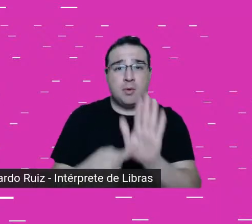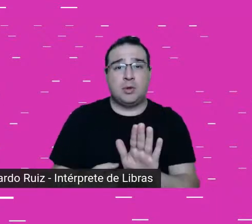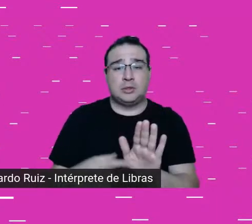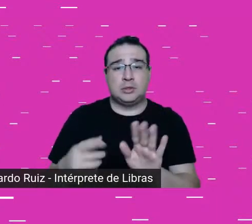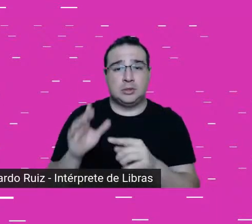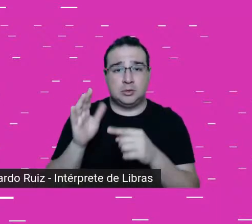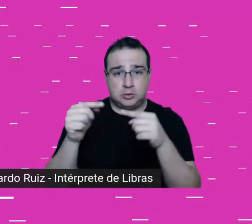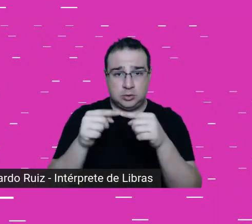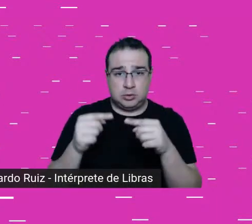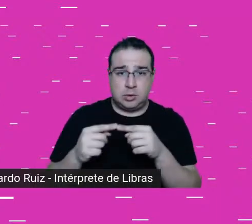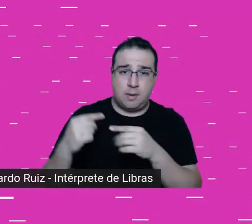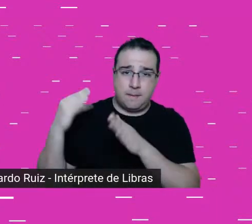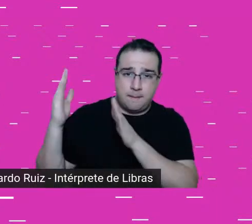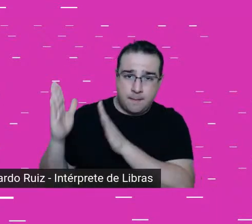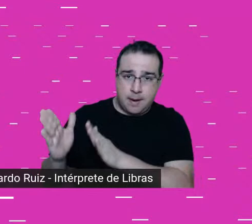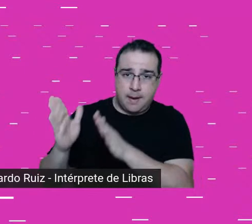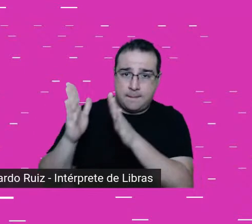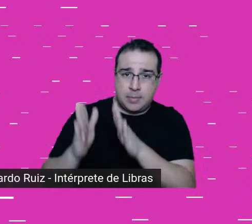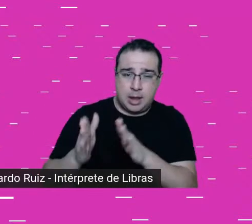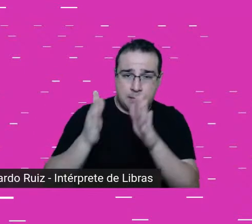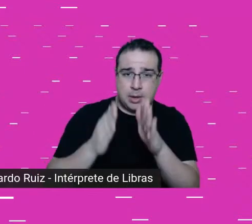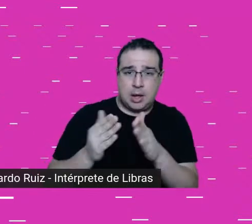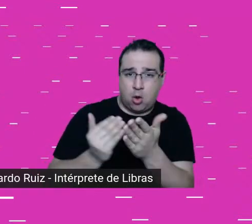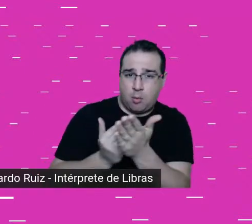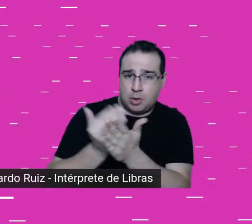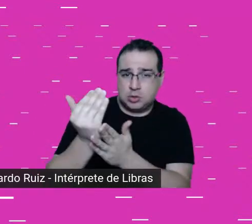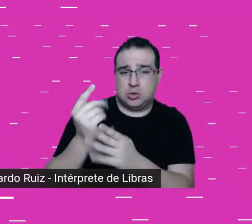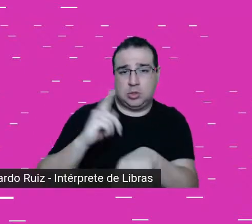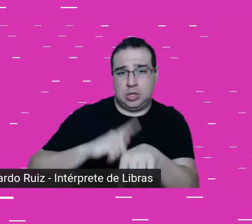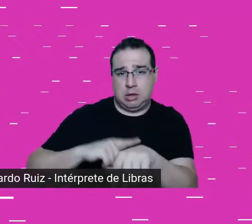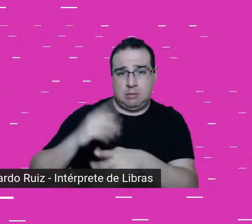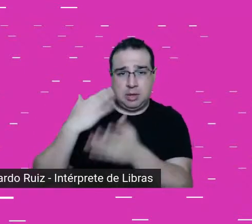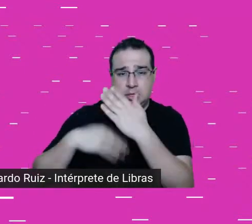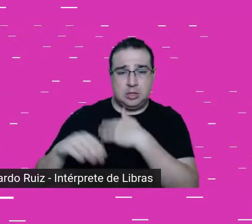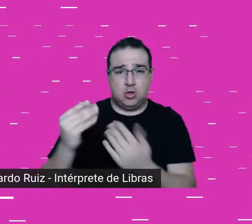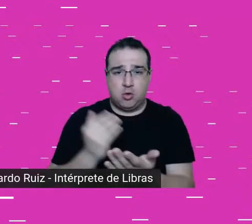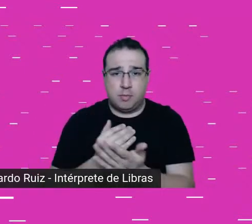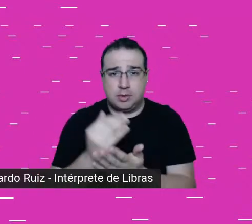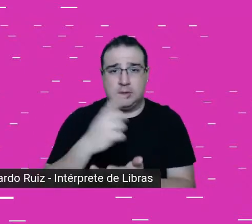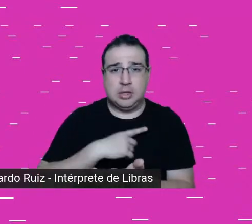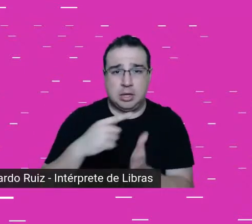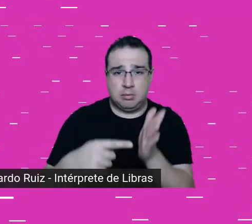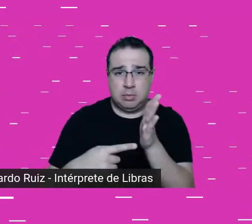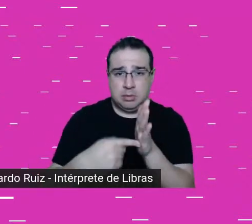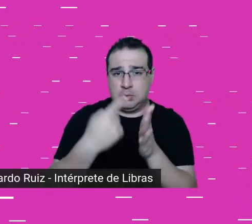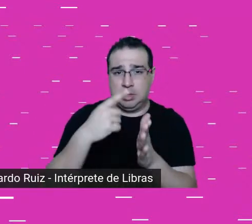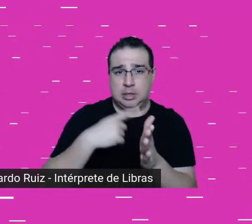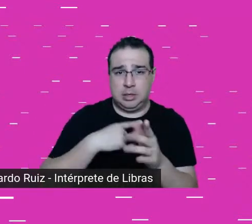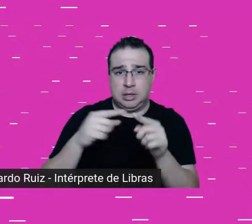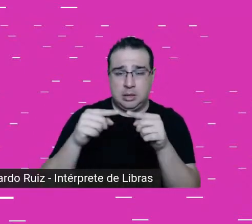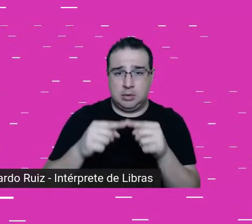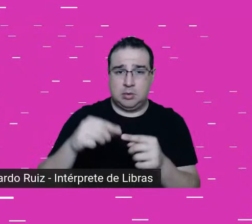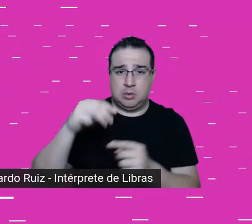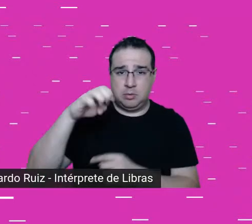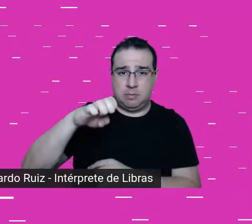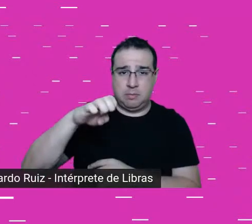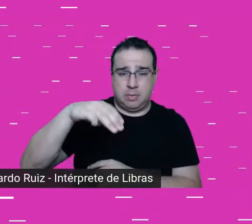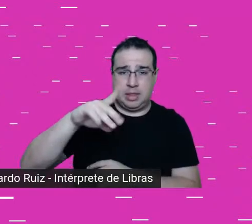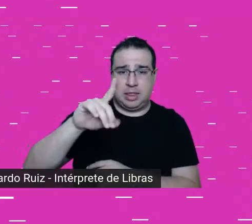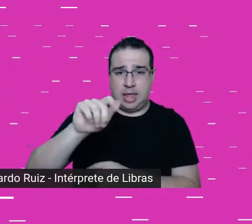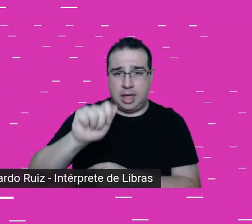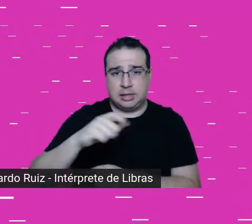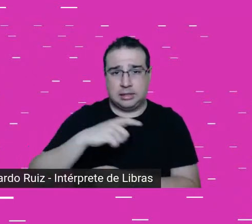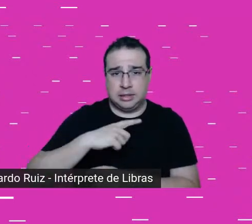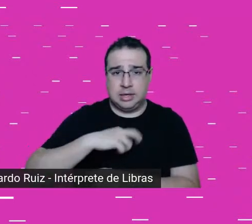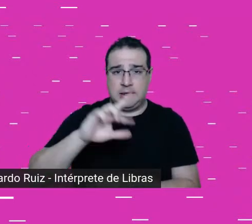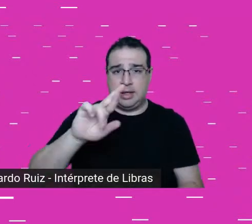a cronologia das montagens, né? Então a gente segue primeiro com Medeia.